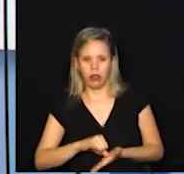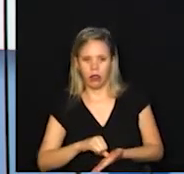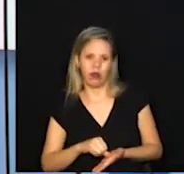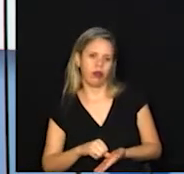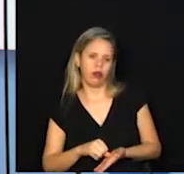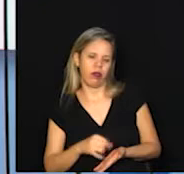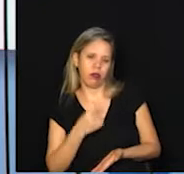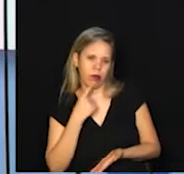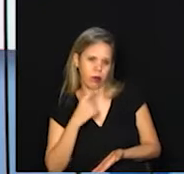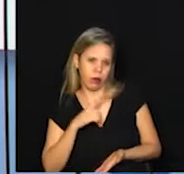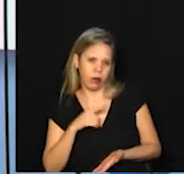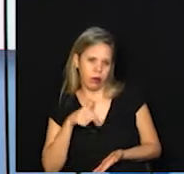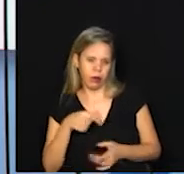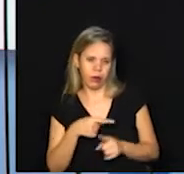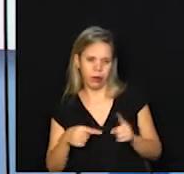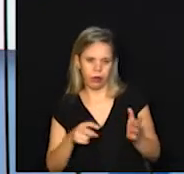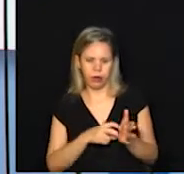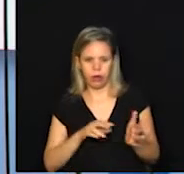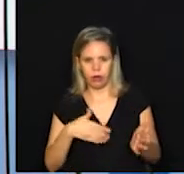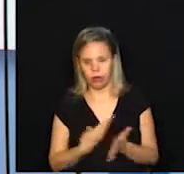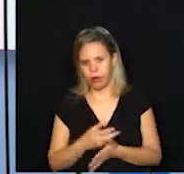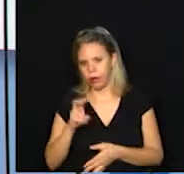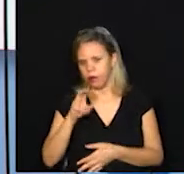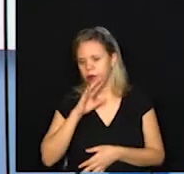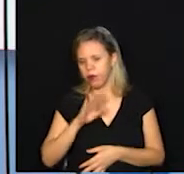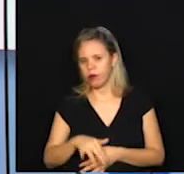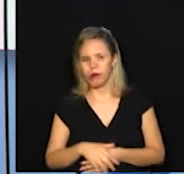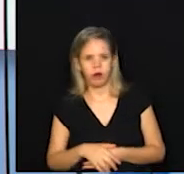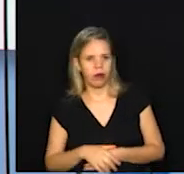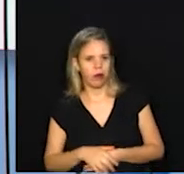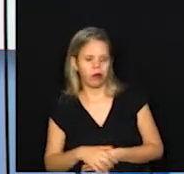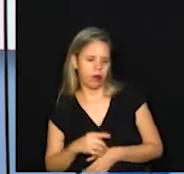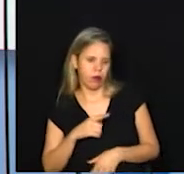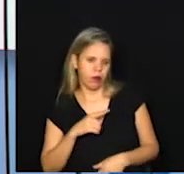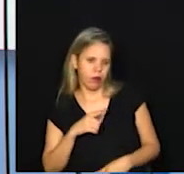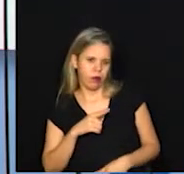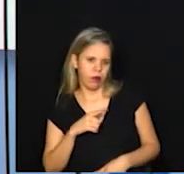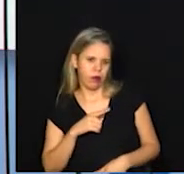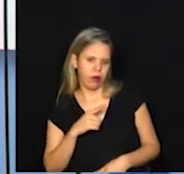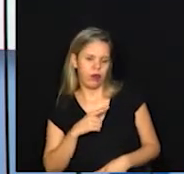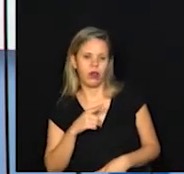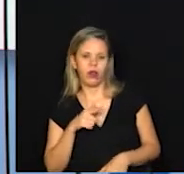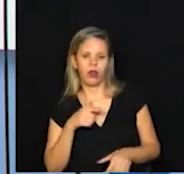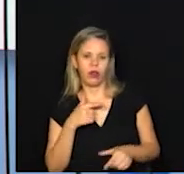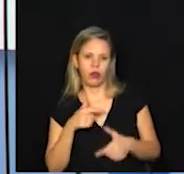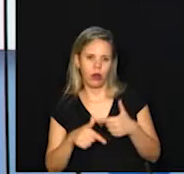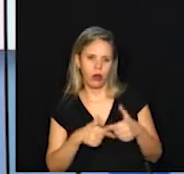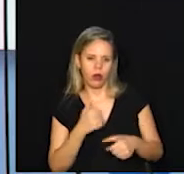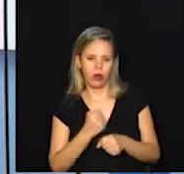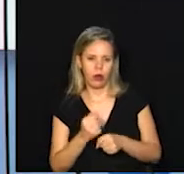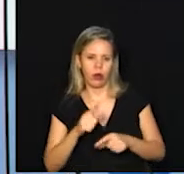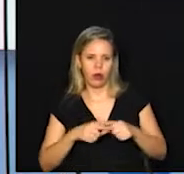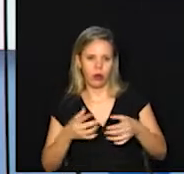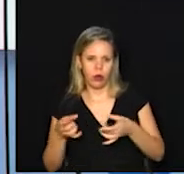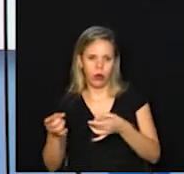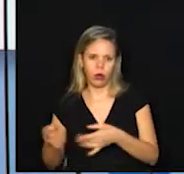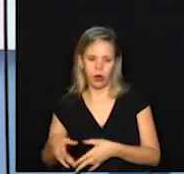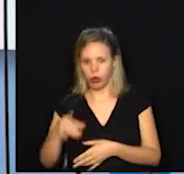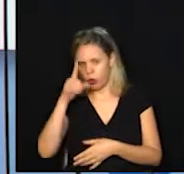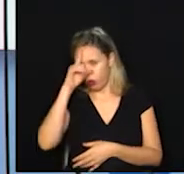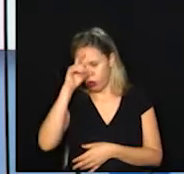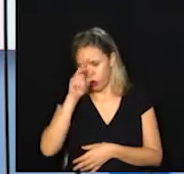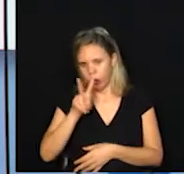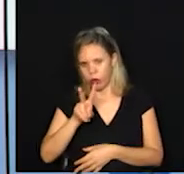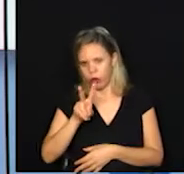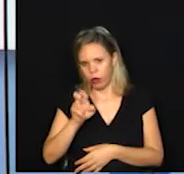agosto, das 7h30 da manhã às 5 da tarde, porque nós teremos uma operação de içamento de materiais no Hospital